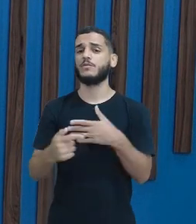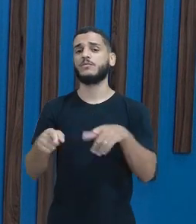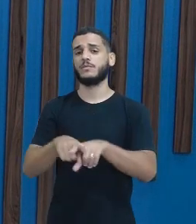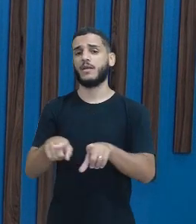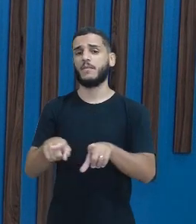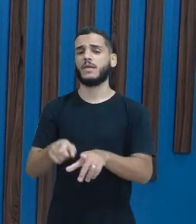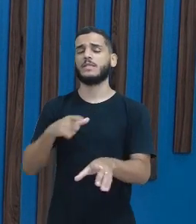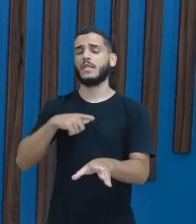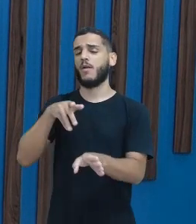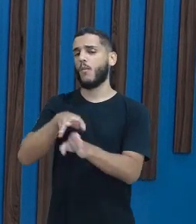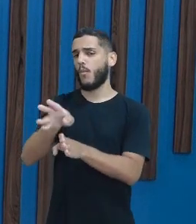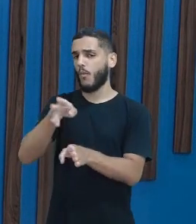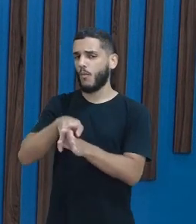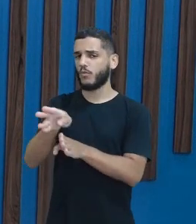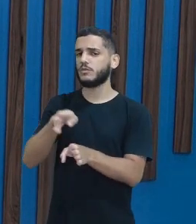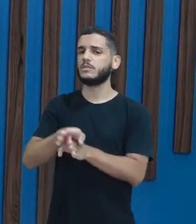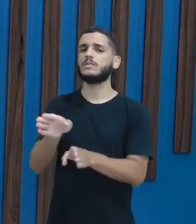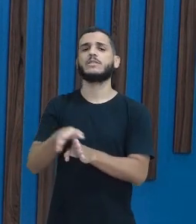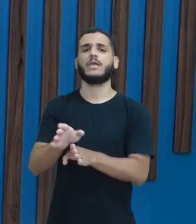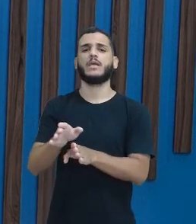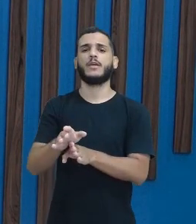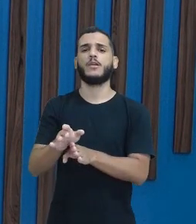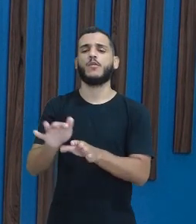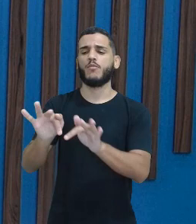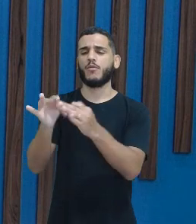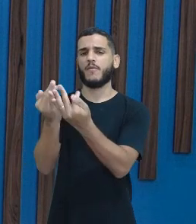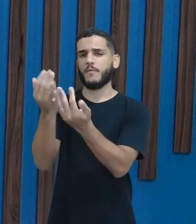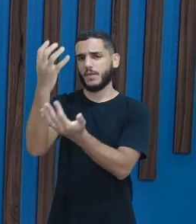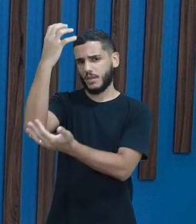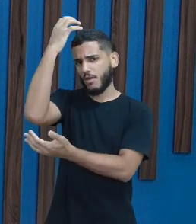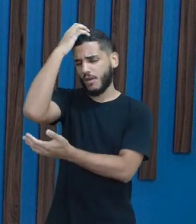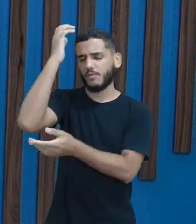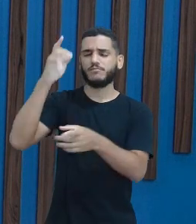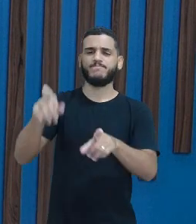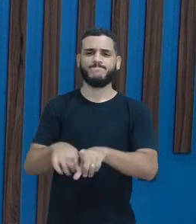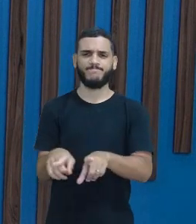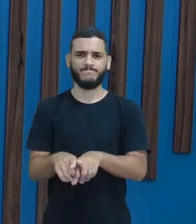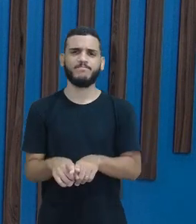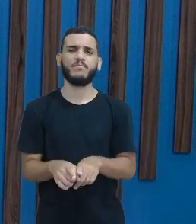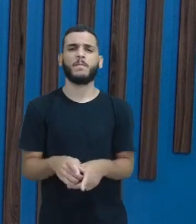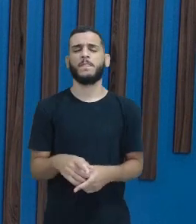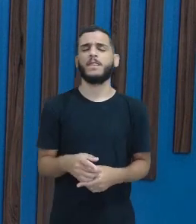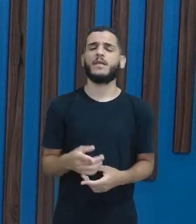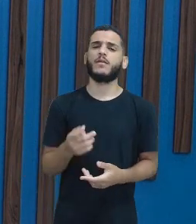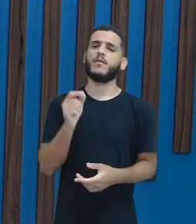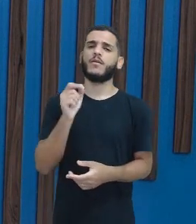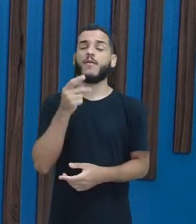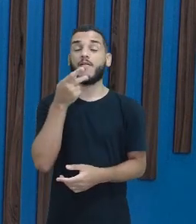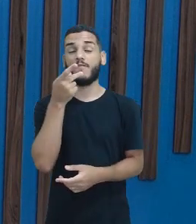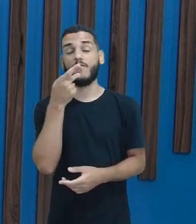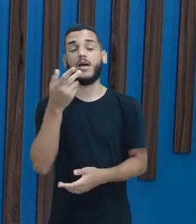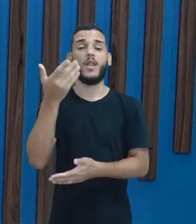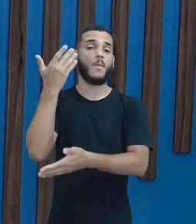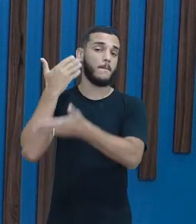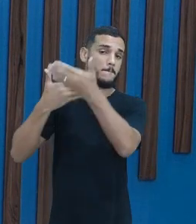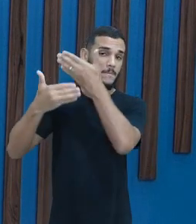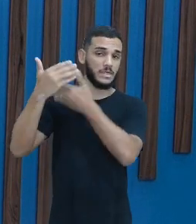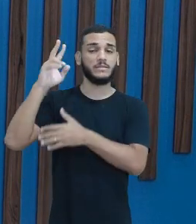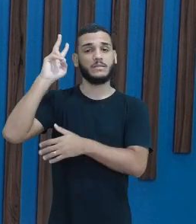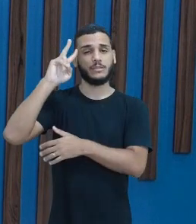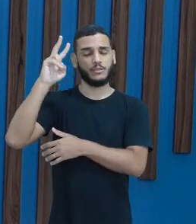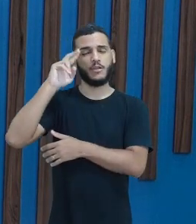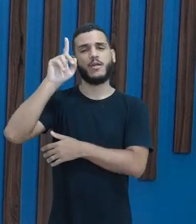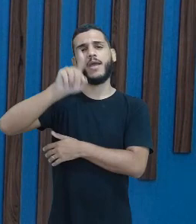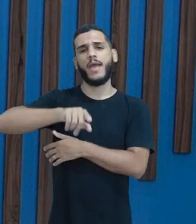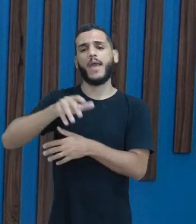dos conselheiros da família real, né? Aqueles que contam as histórias dos antepassados. Então, isso é